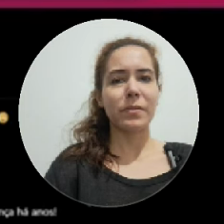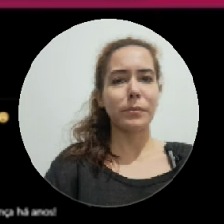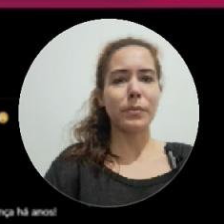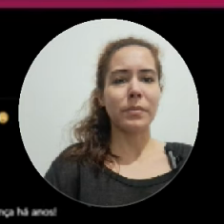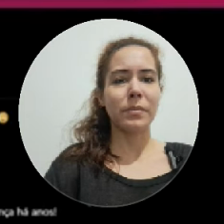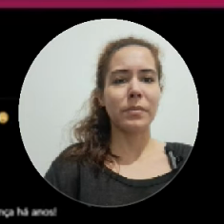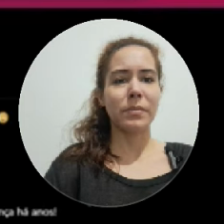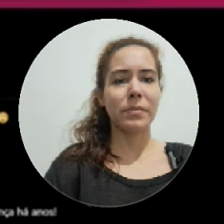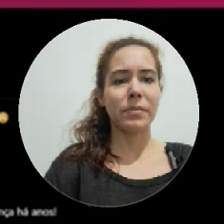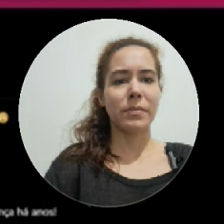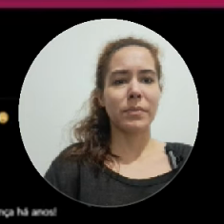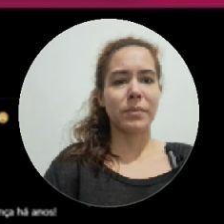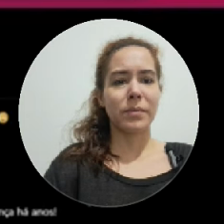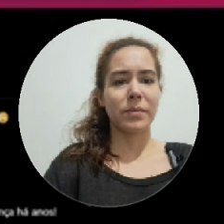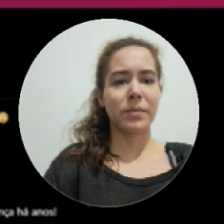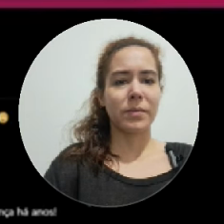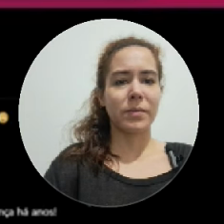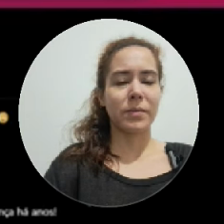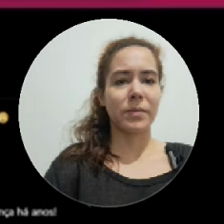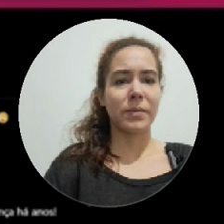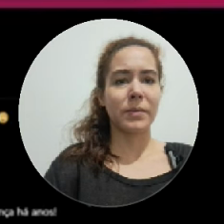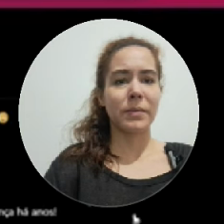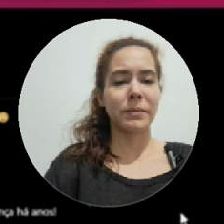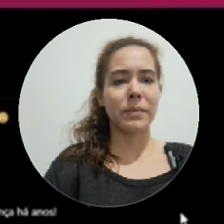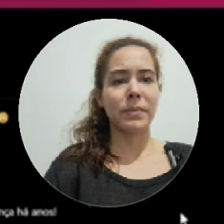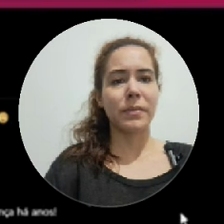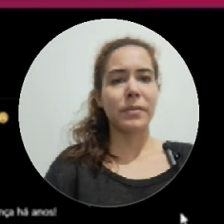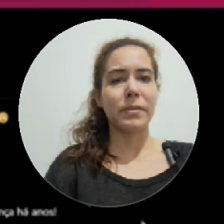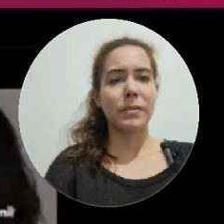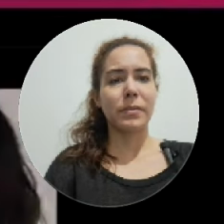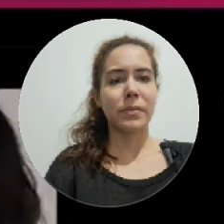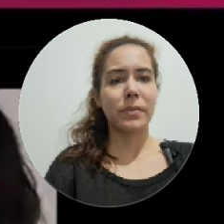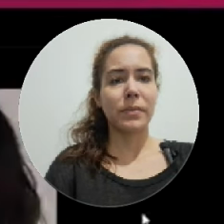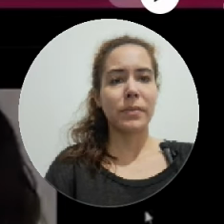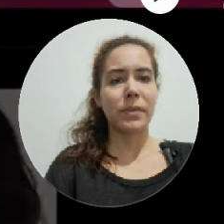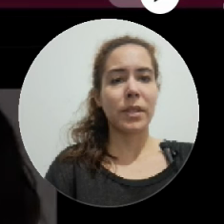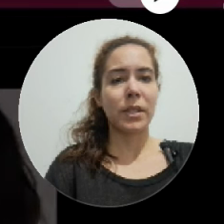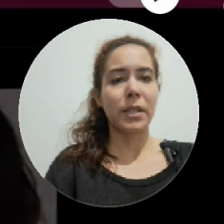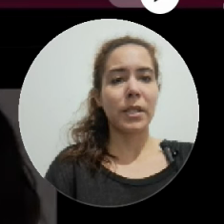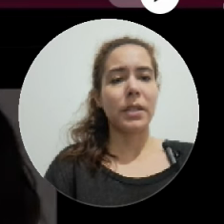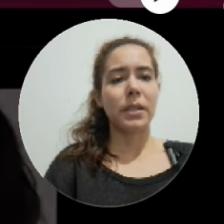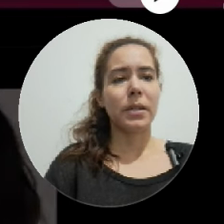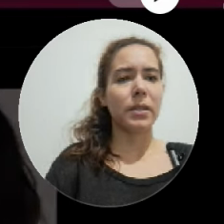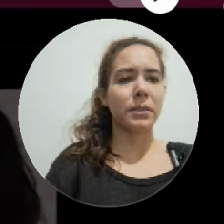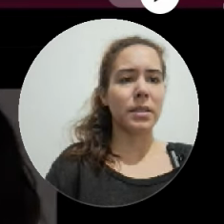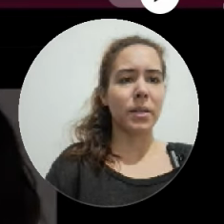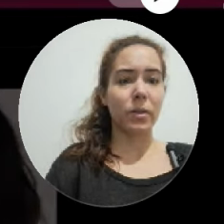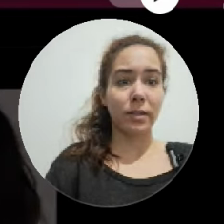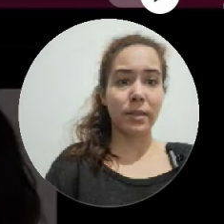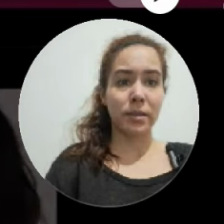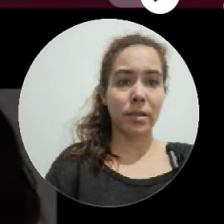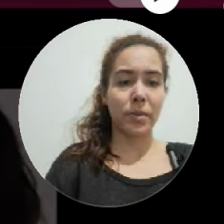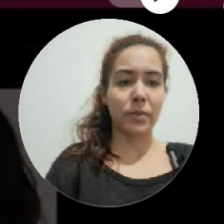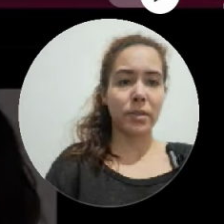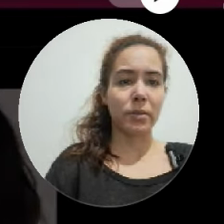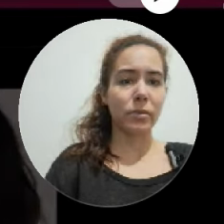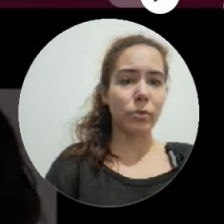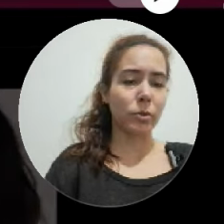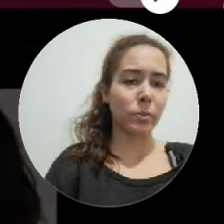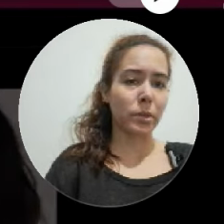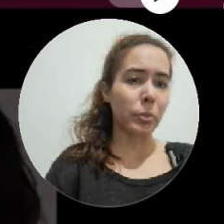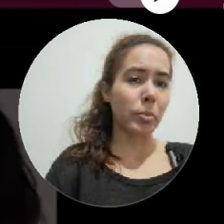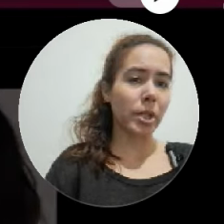aqui, o ranço da Mayra Cardi, o povo, enfim. Beleza, e ela voltou com um novo visual. Esse negócio, assim, na minha